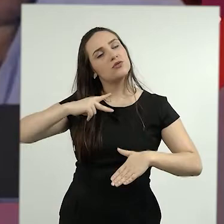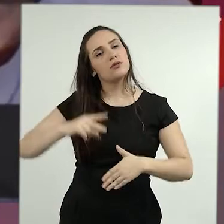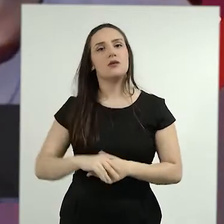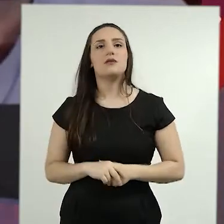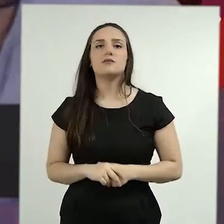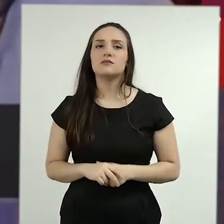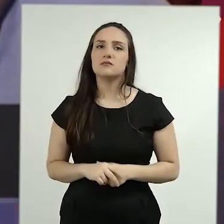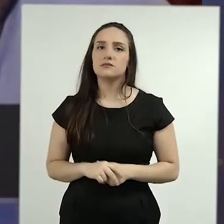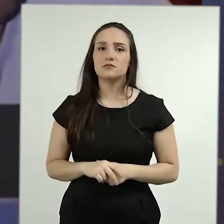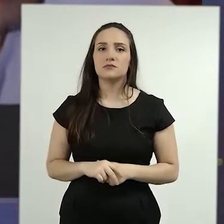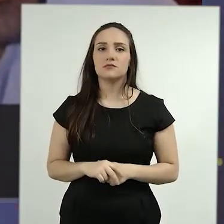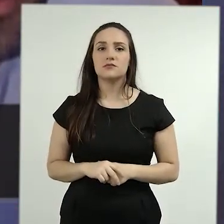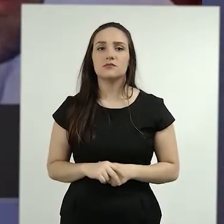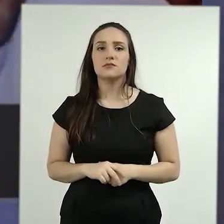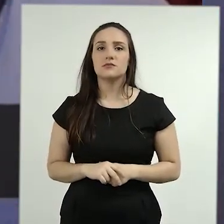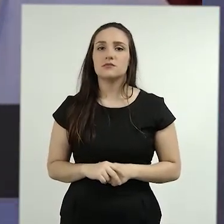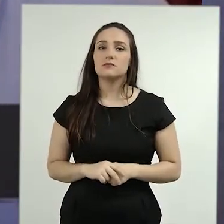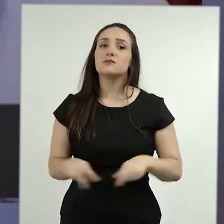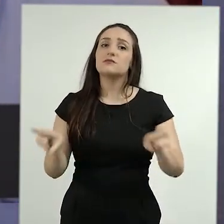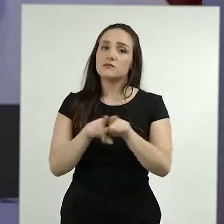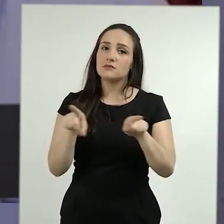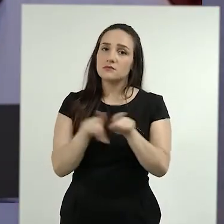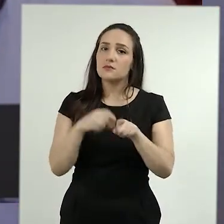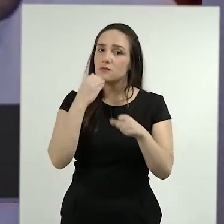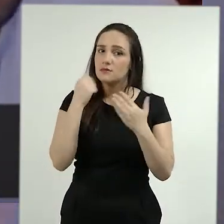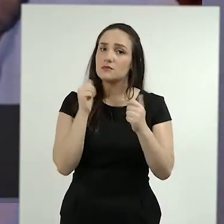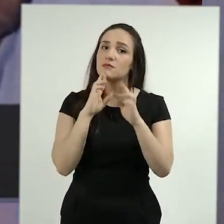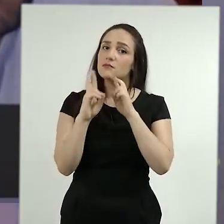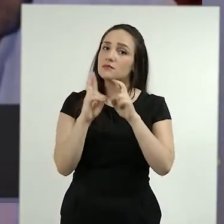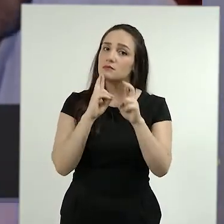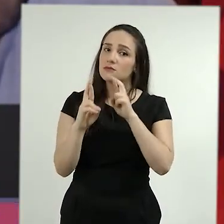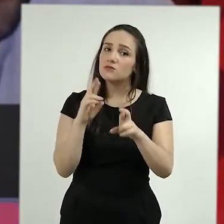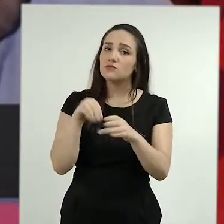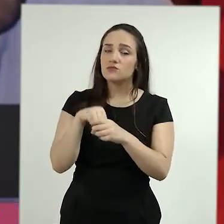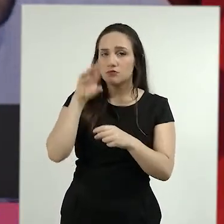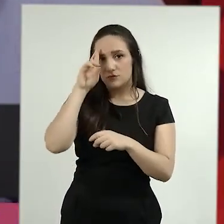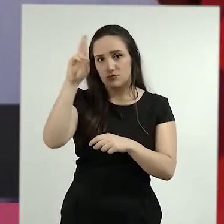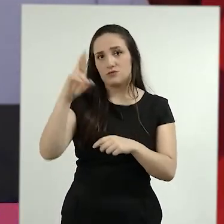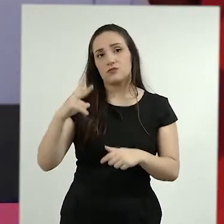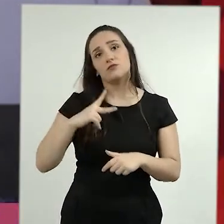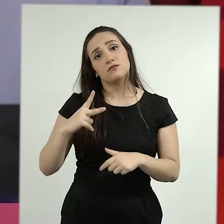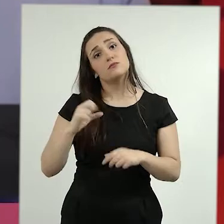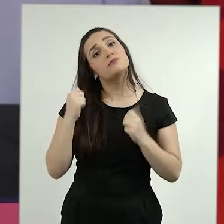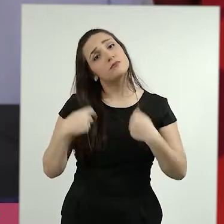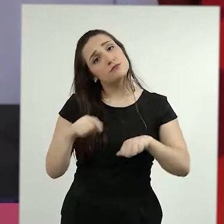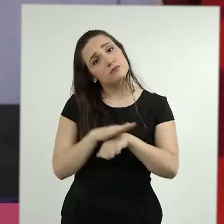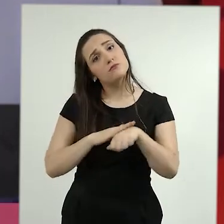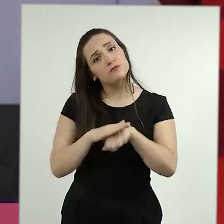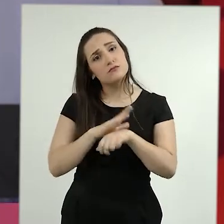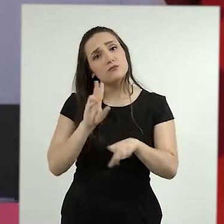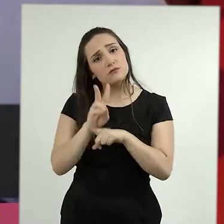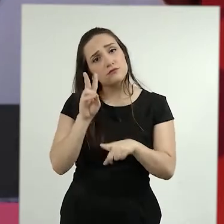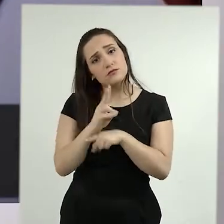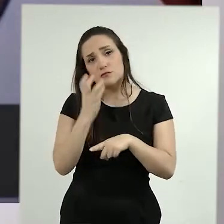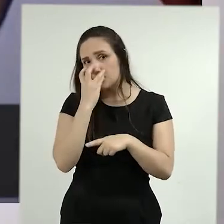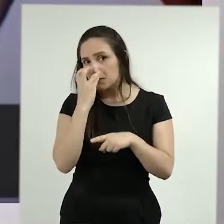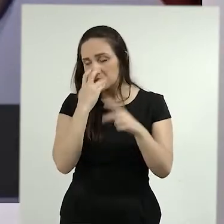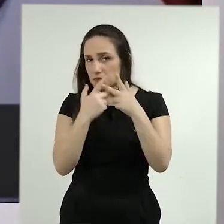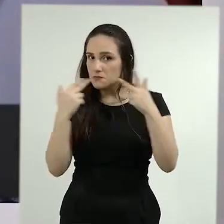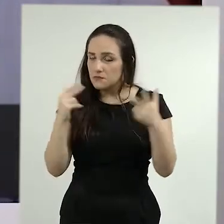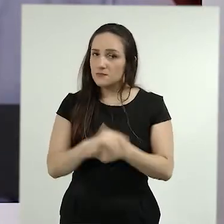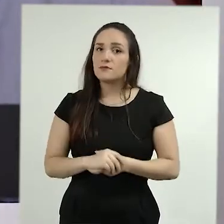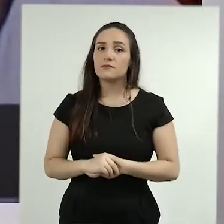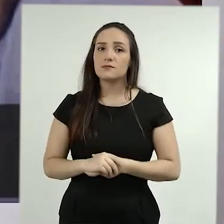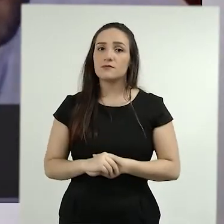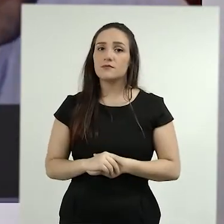relação extremamente flexível, uma boa relação com os proprietários, porque eles vão ceder aquele espaço para a gente monitorar as